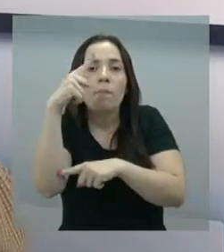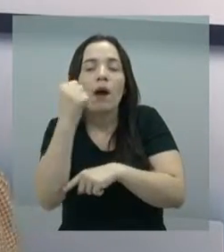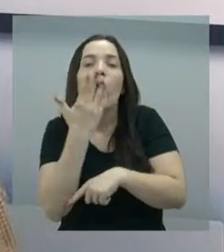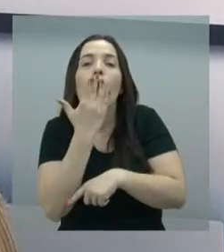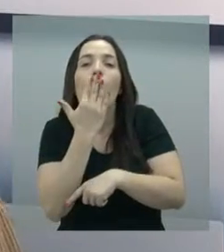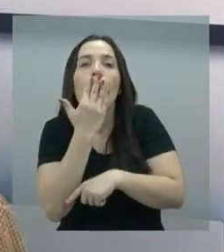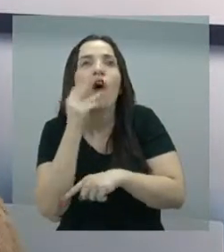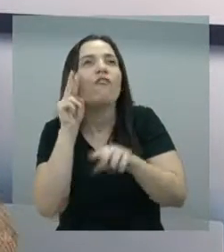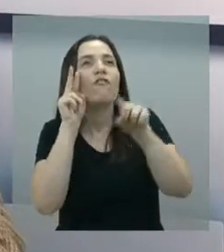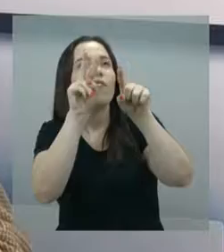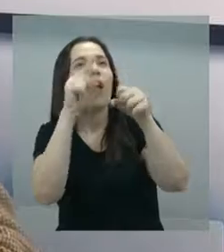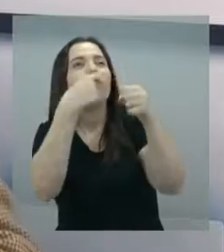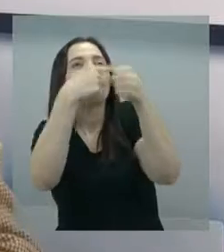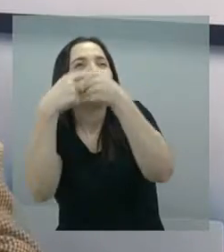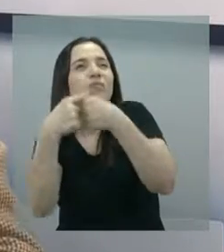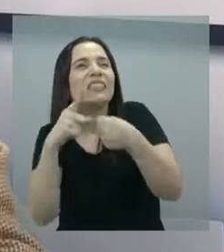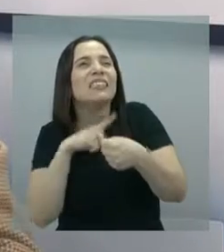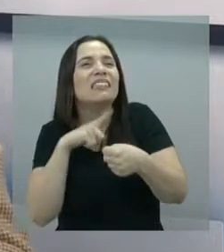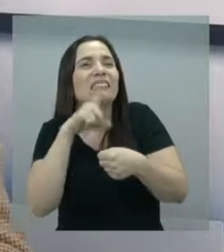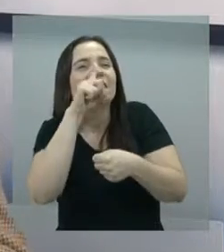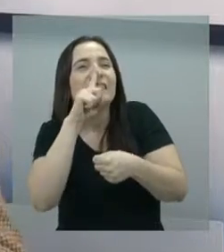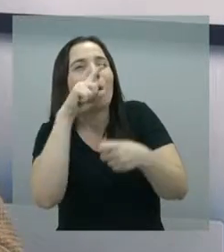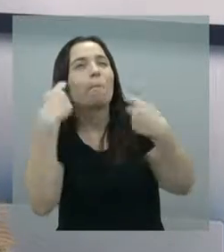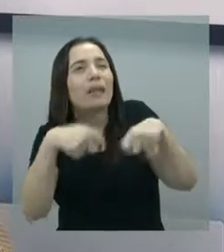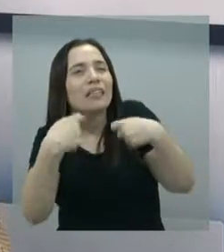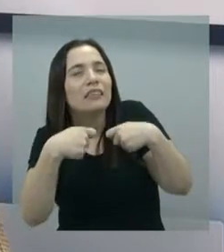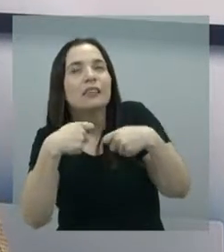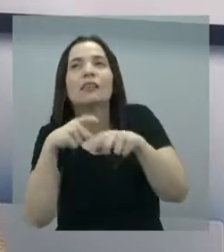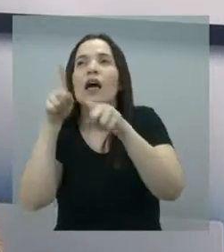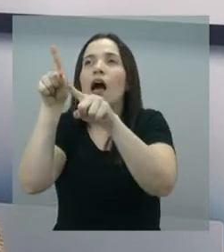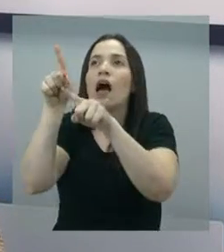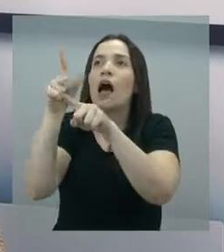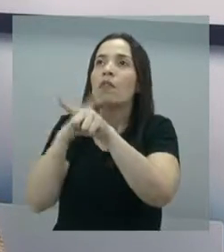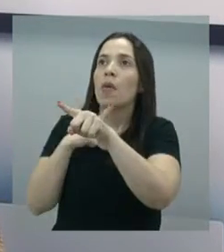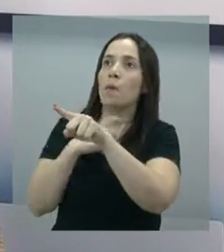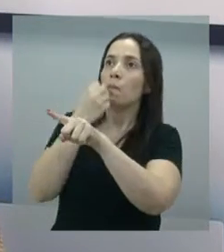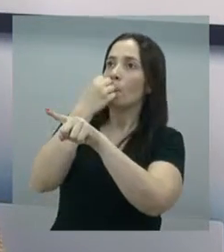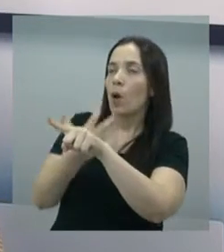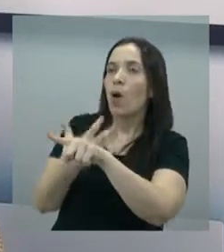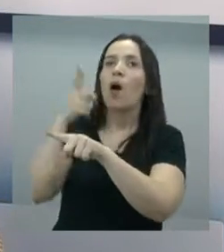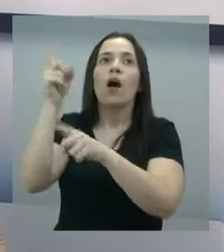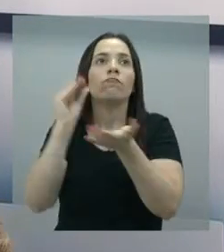ele fazendo as avaliações. Esses recursos, inclusive do